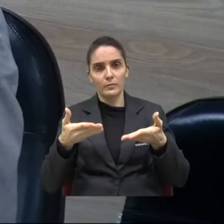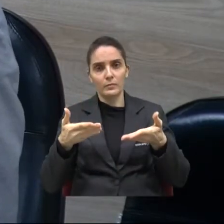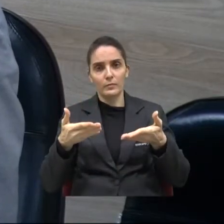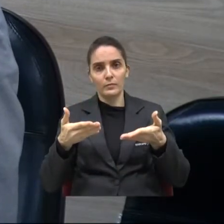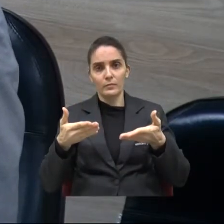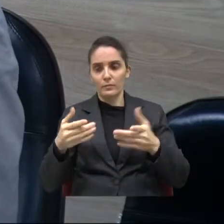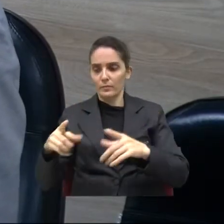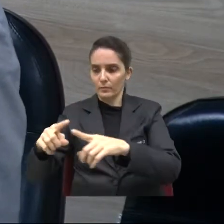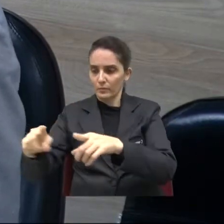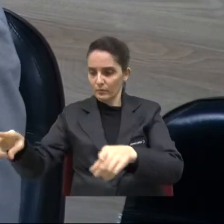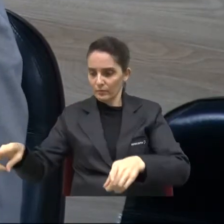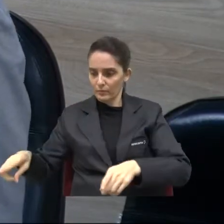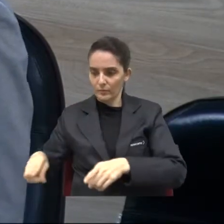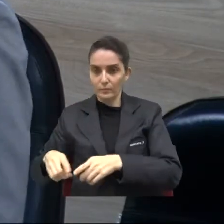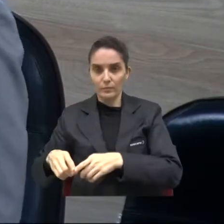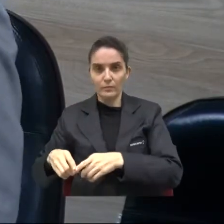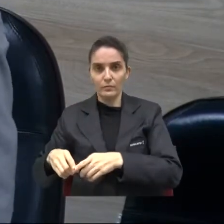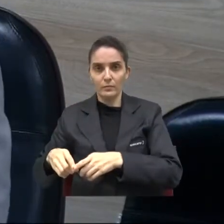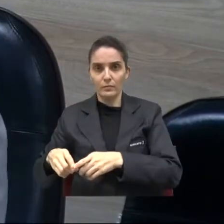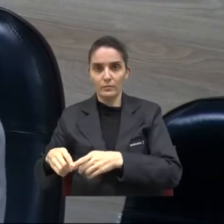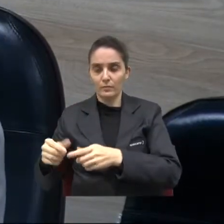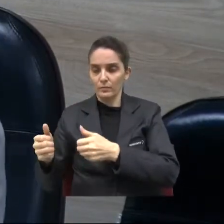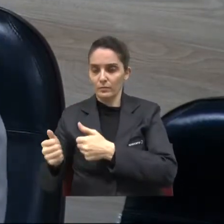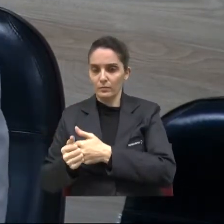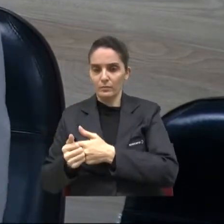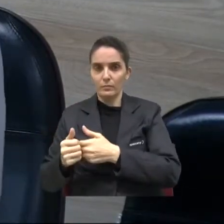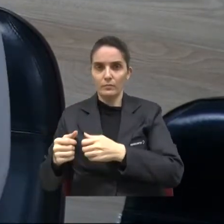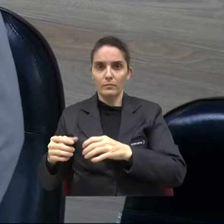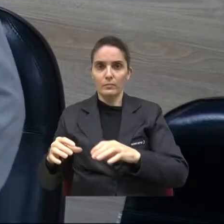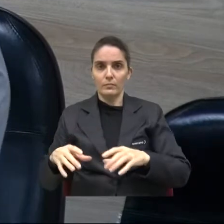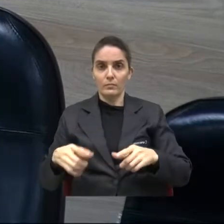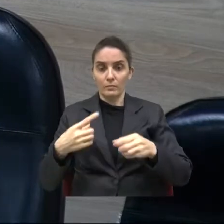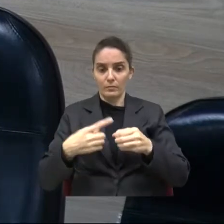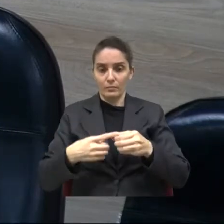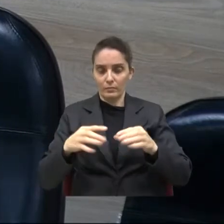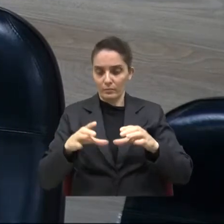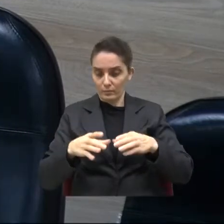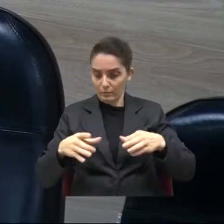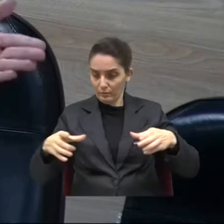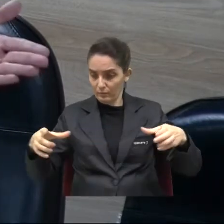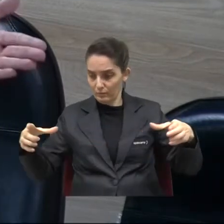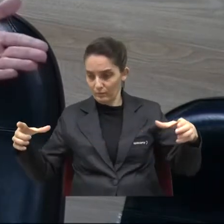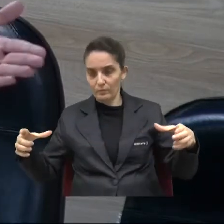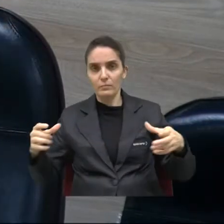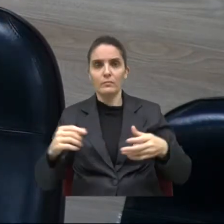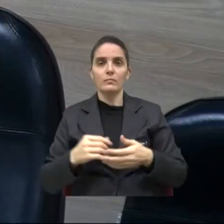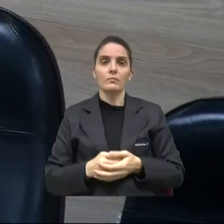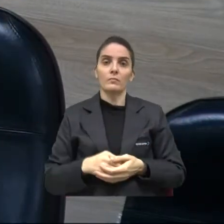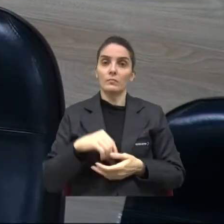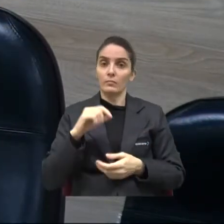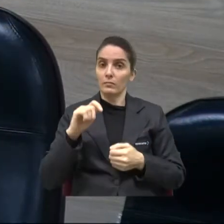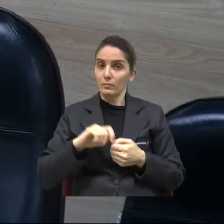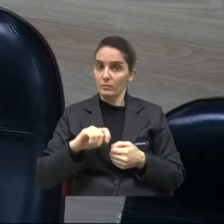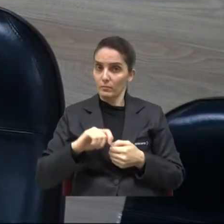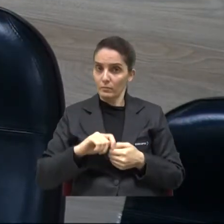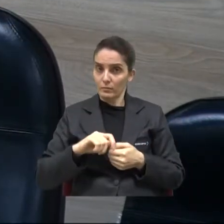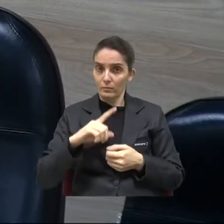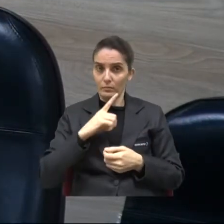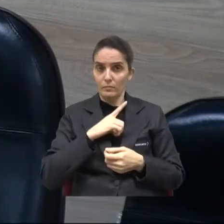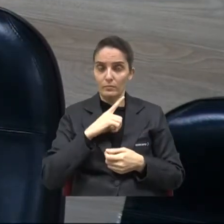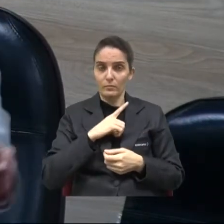de terrenos dentro da cidade e estica a cidade, o que nos faz ter